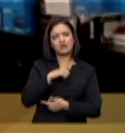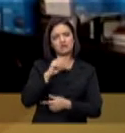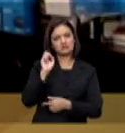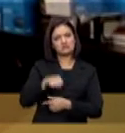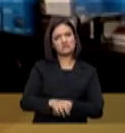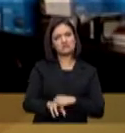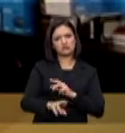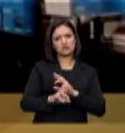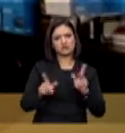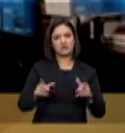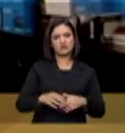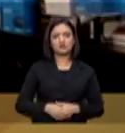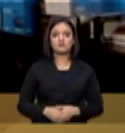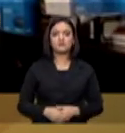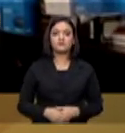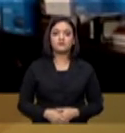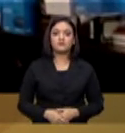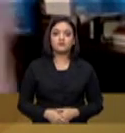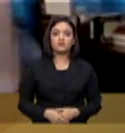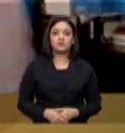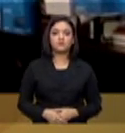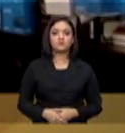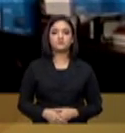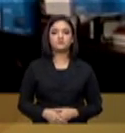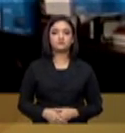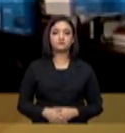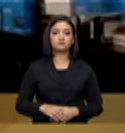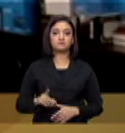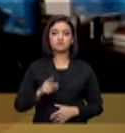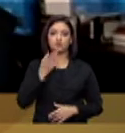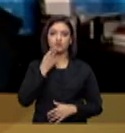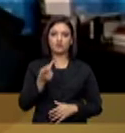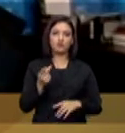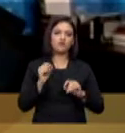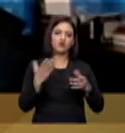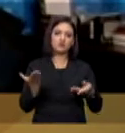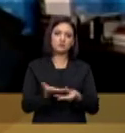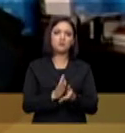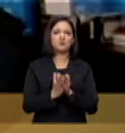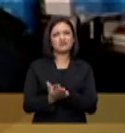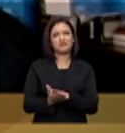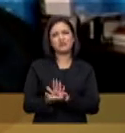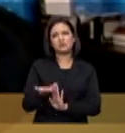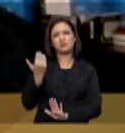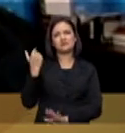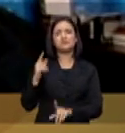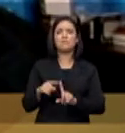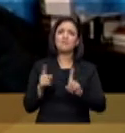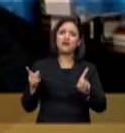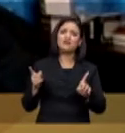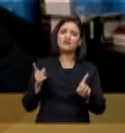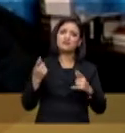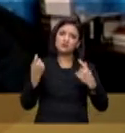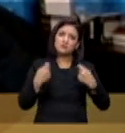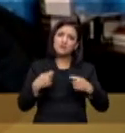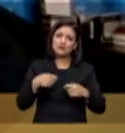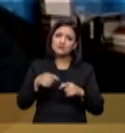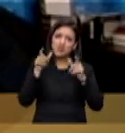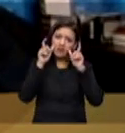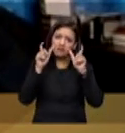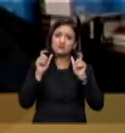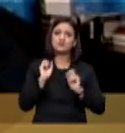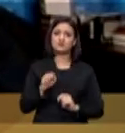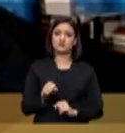não me permite citar os precedentes em que mostram que essa alteração substancial é, sim, de levar em conta. E por que não houve